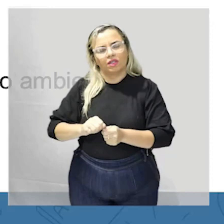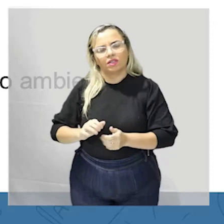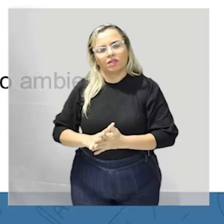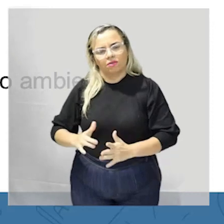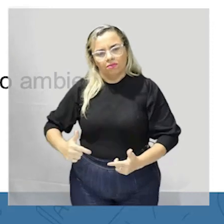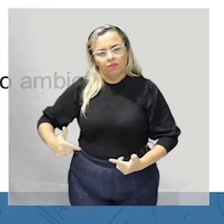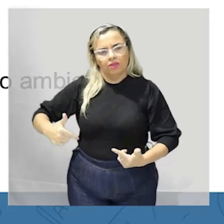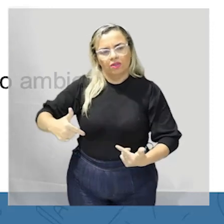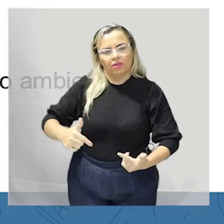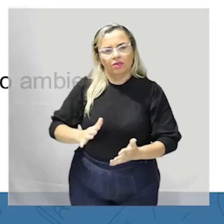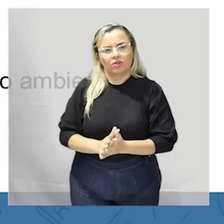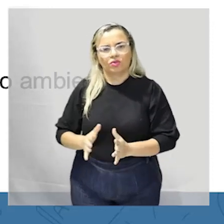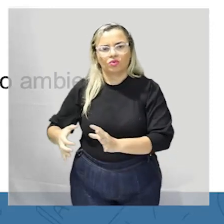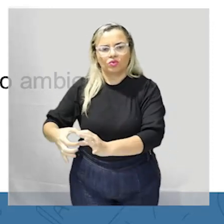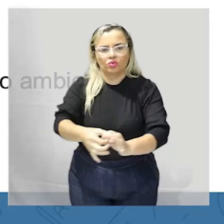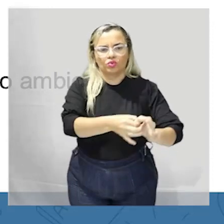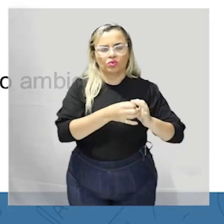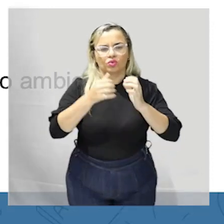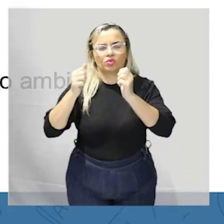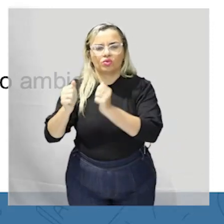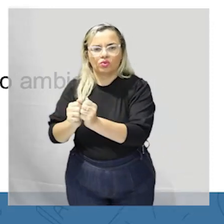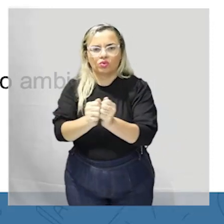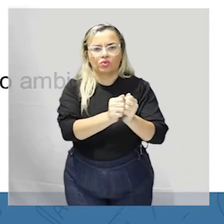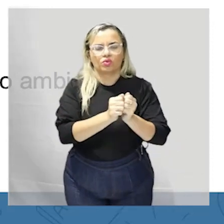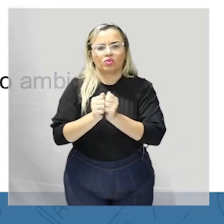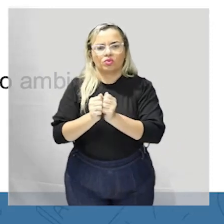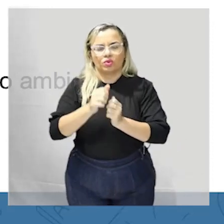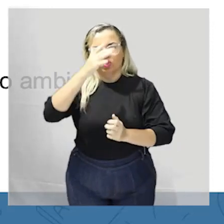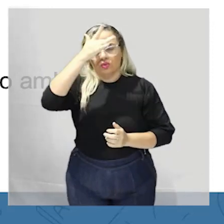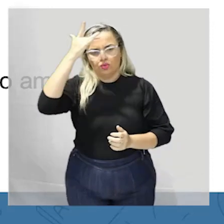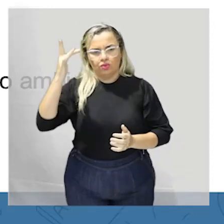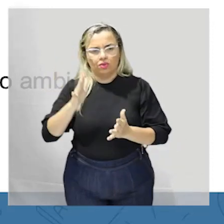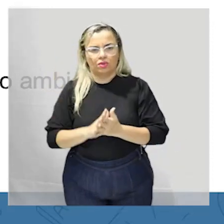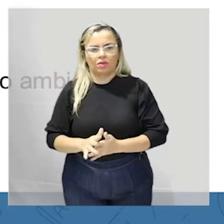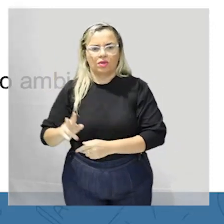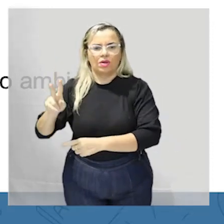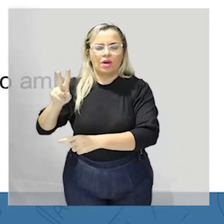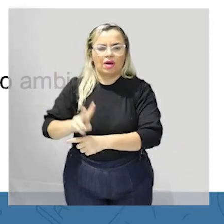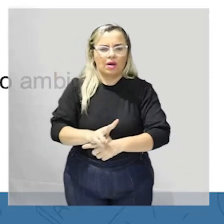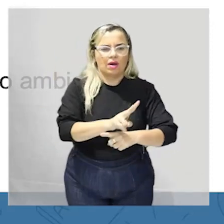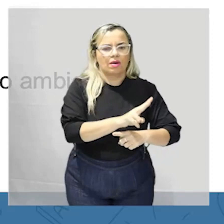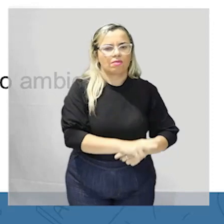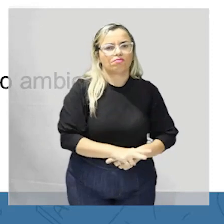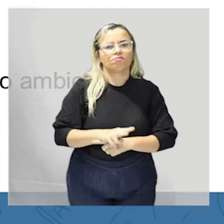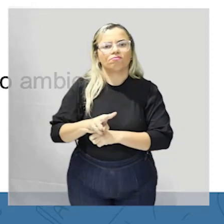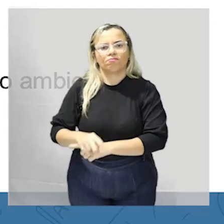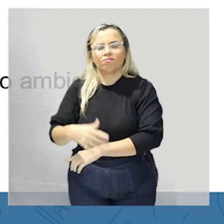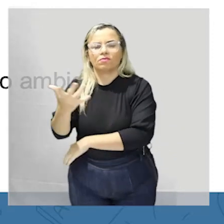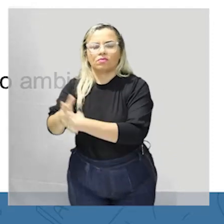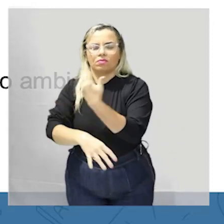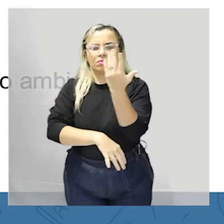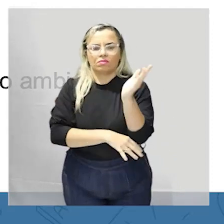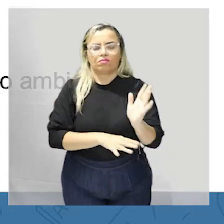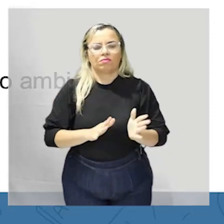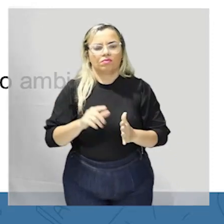E vamos trabalhar juntos para proteger a natureza. É esse o chamado